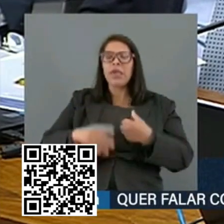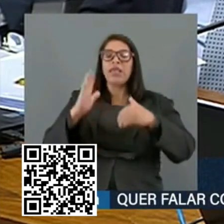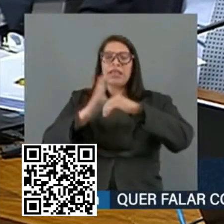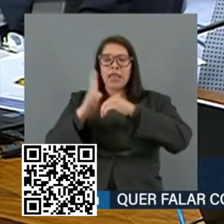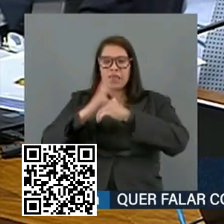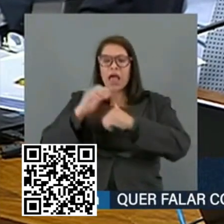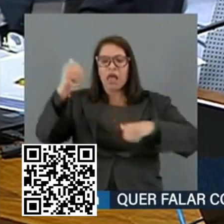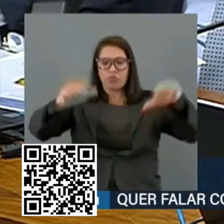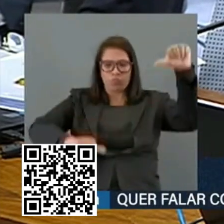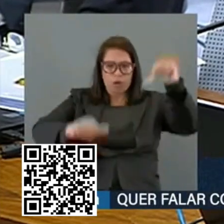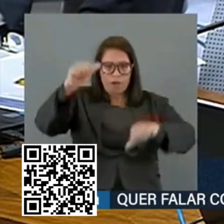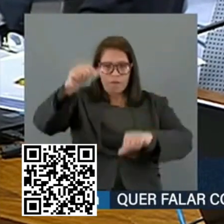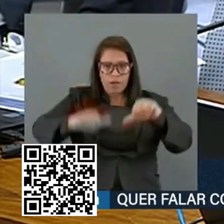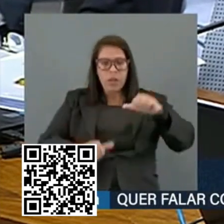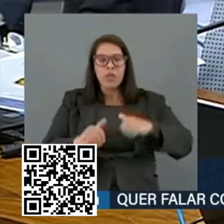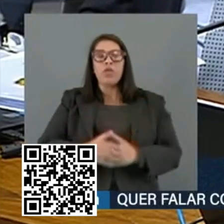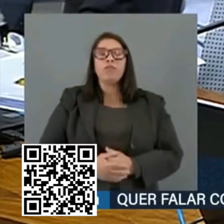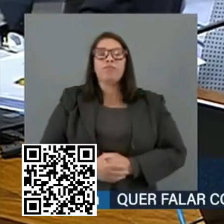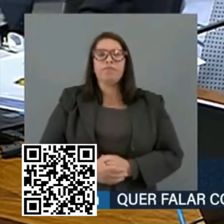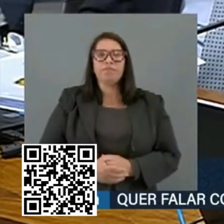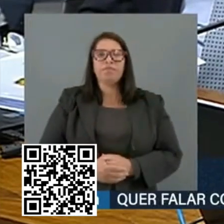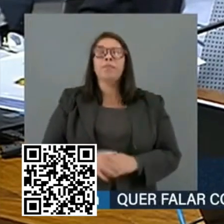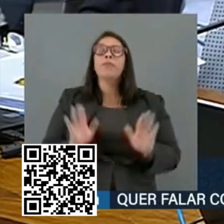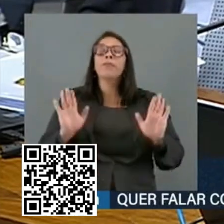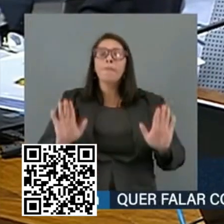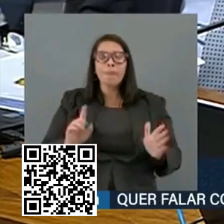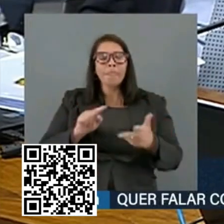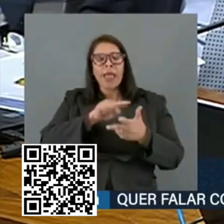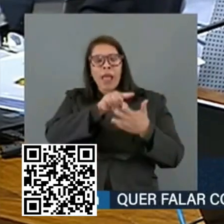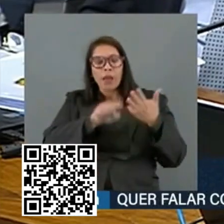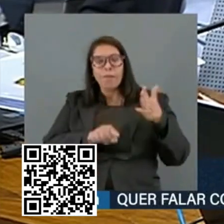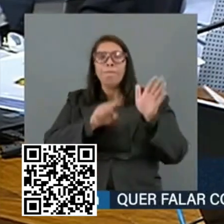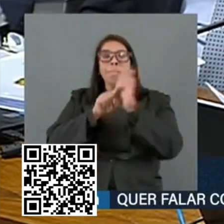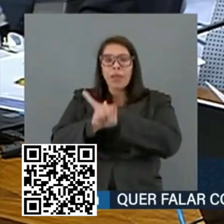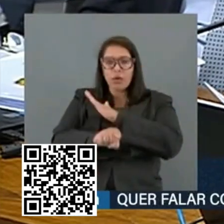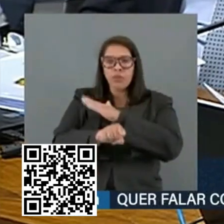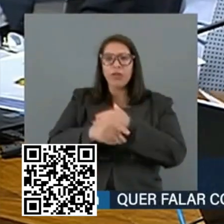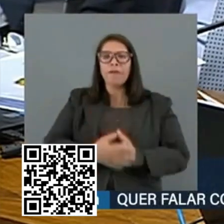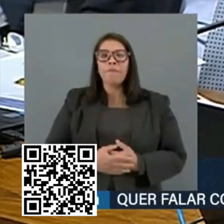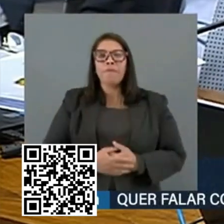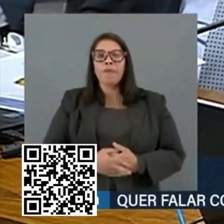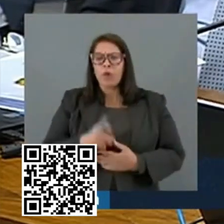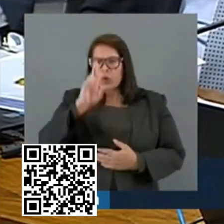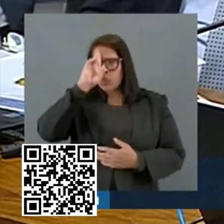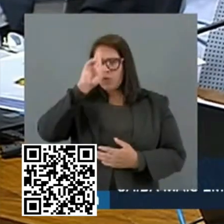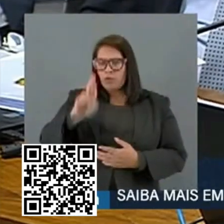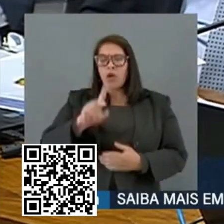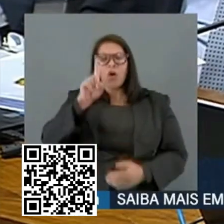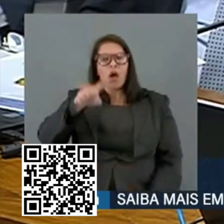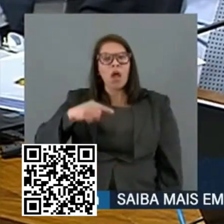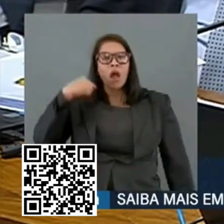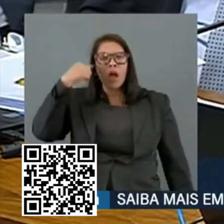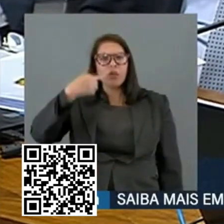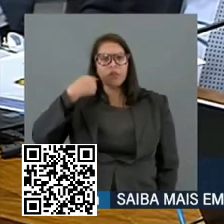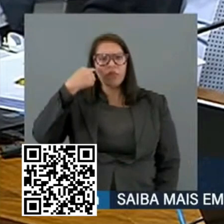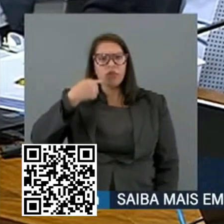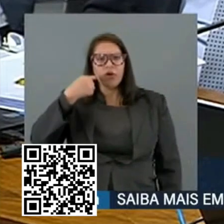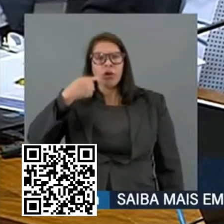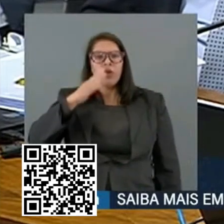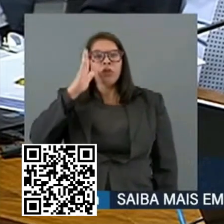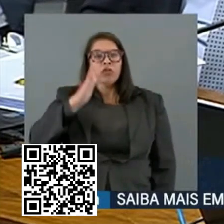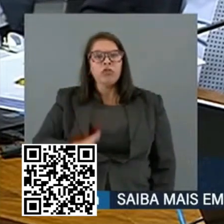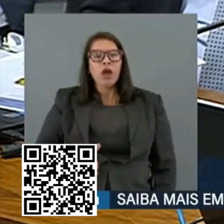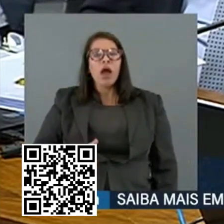nossa sabatina. As perguntas. O senhor é advogado prestes a